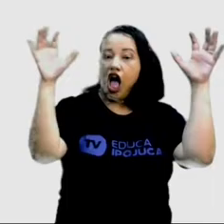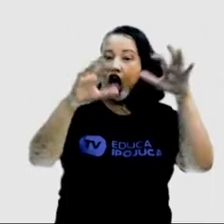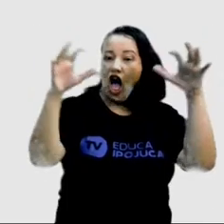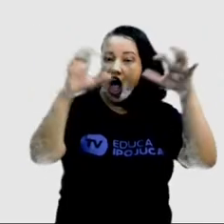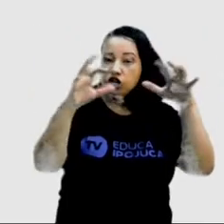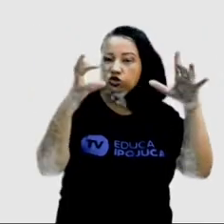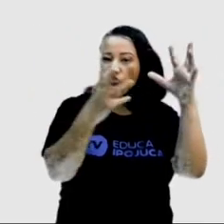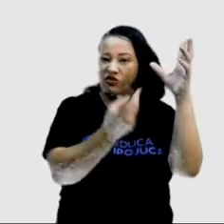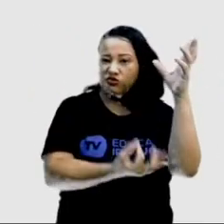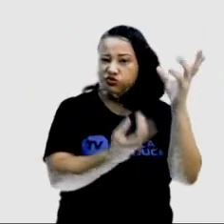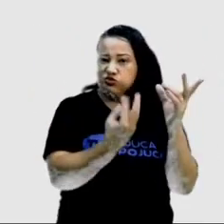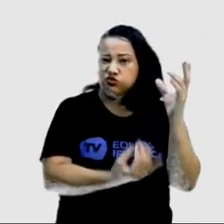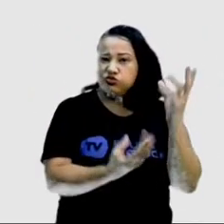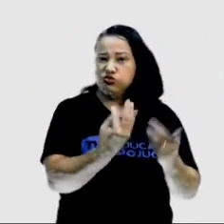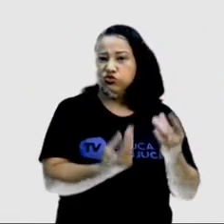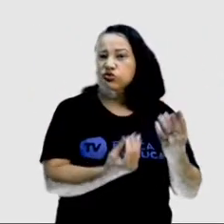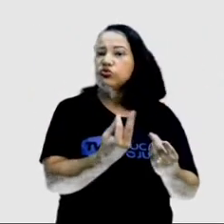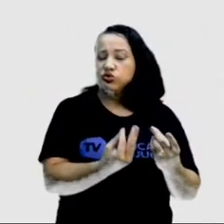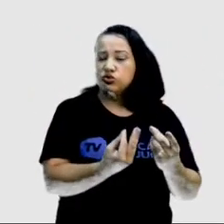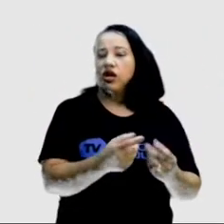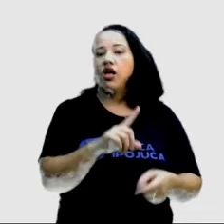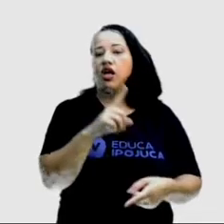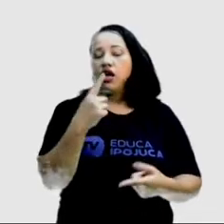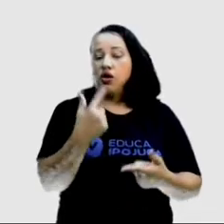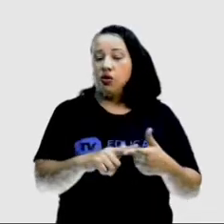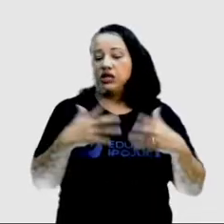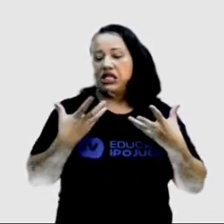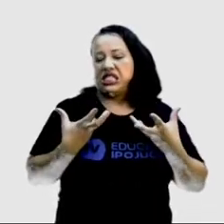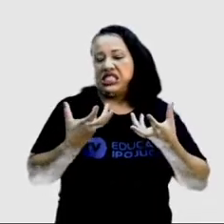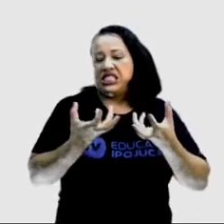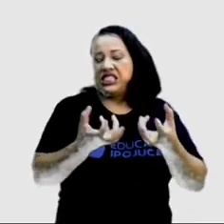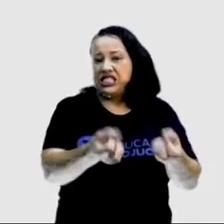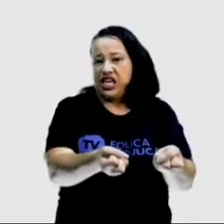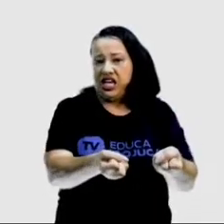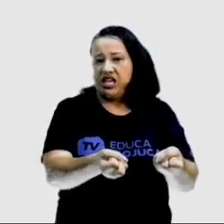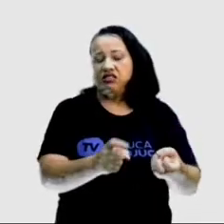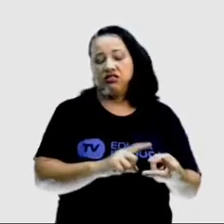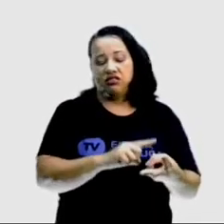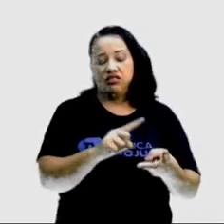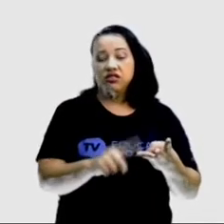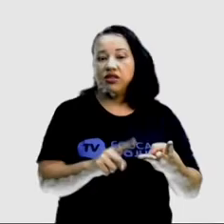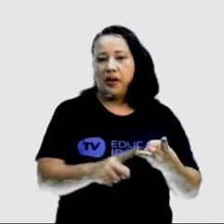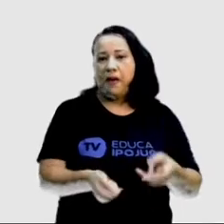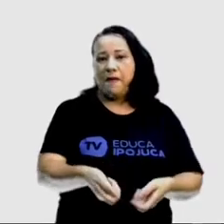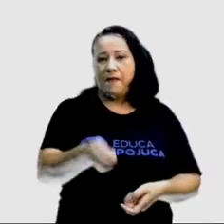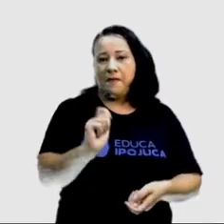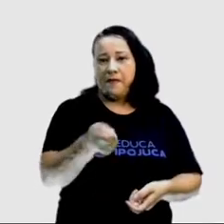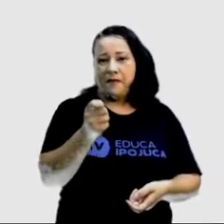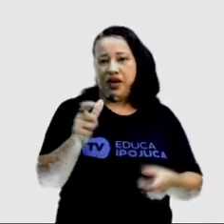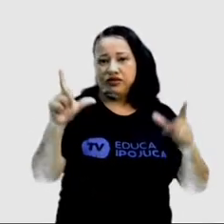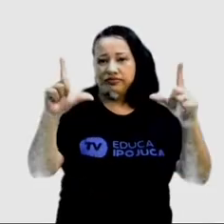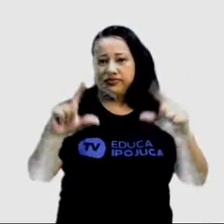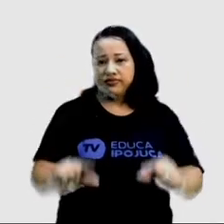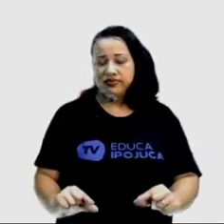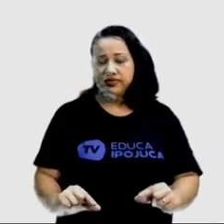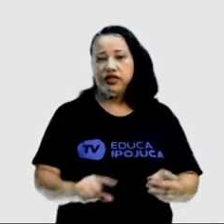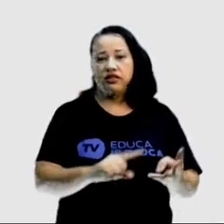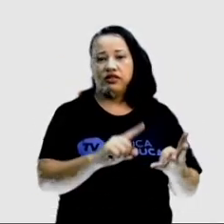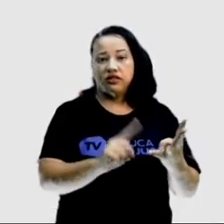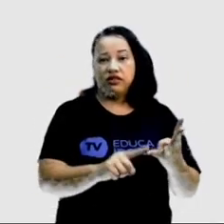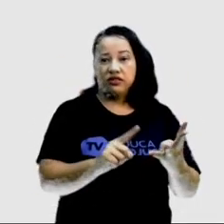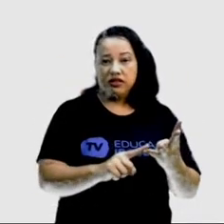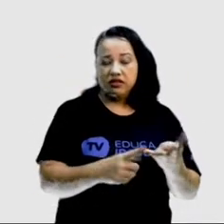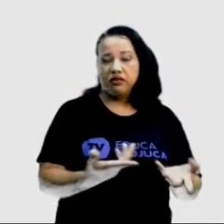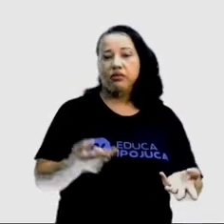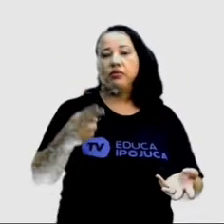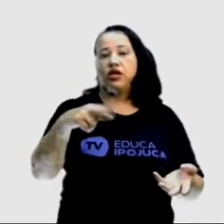a desertificação, a exploração de recursos pesqueiros, resíduos